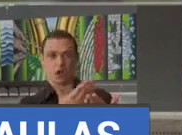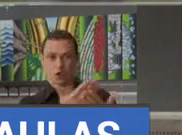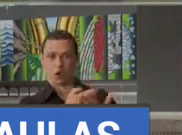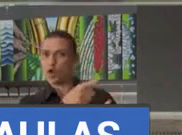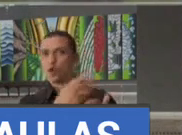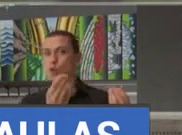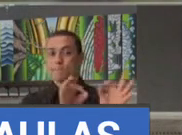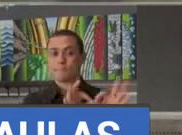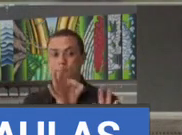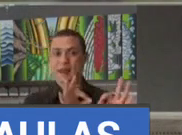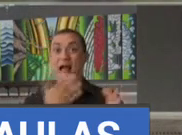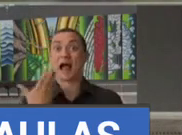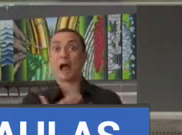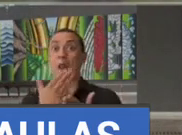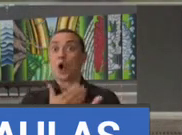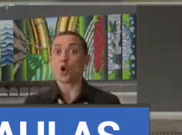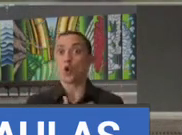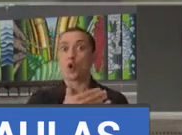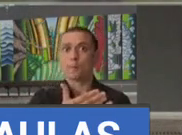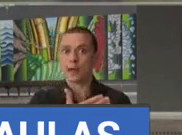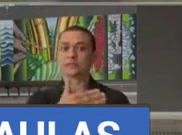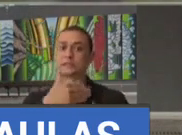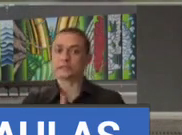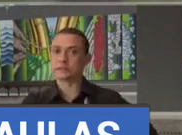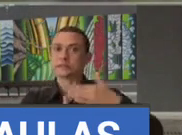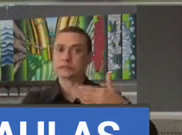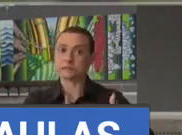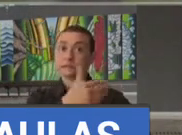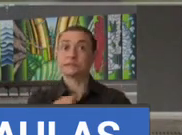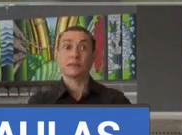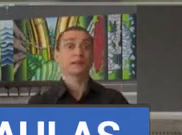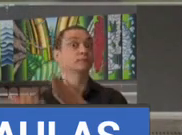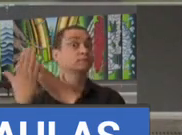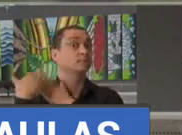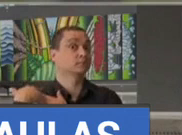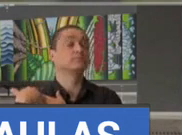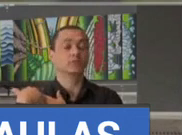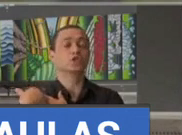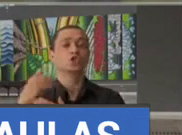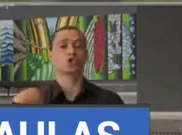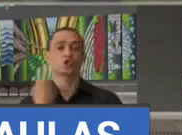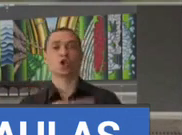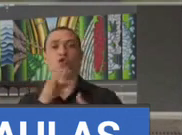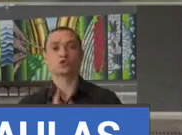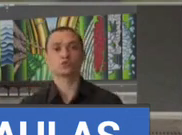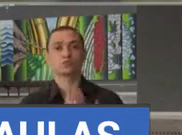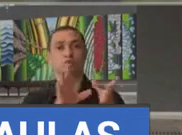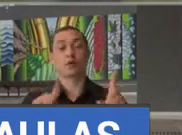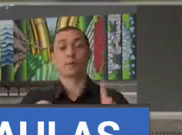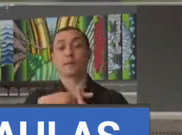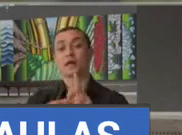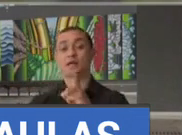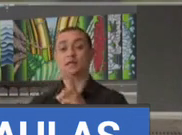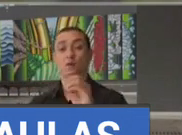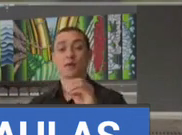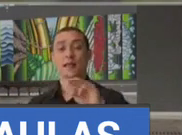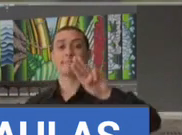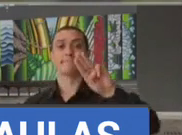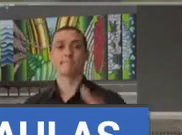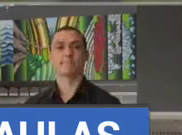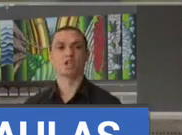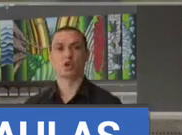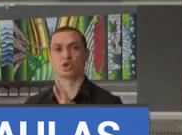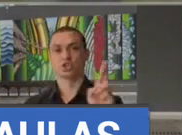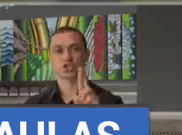se prepararem para a volta gradual e responsável as aulas estamos disponibilizando mais 50 milhões de reais